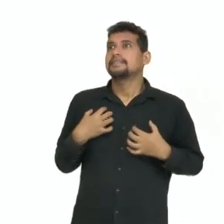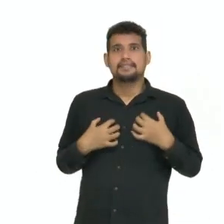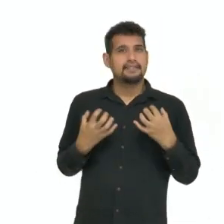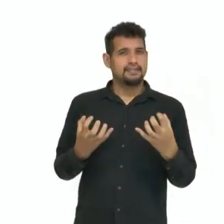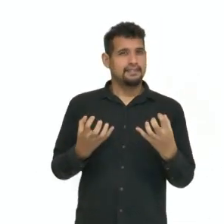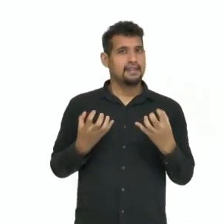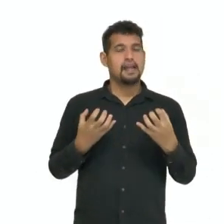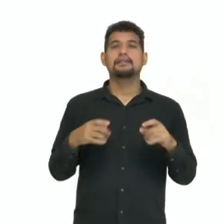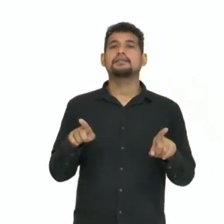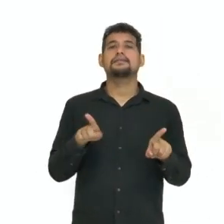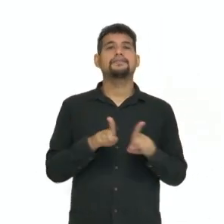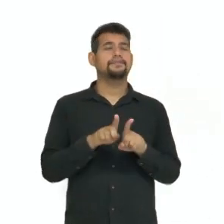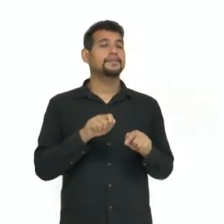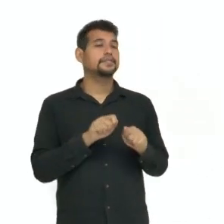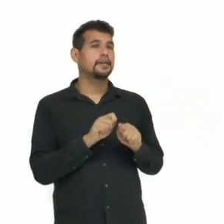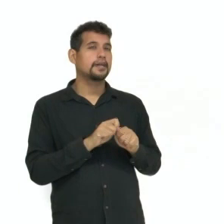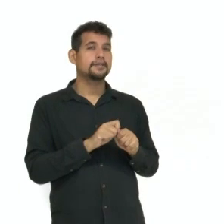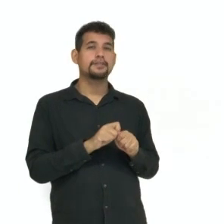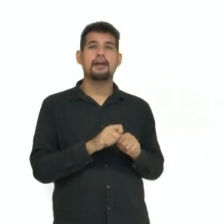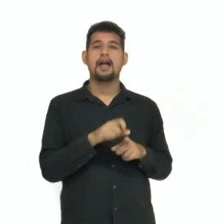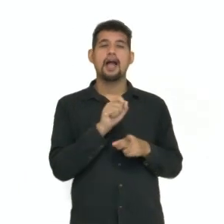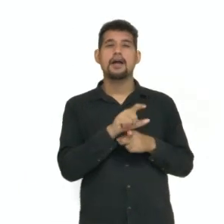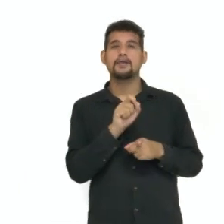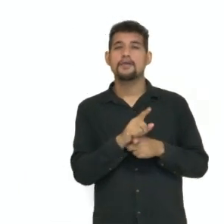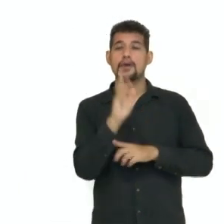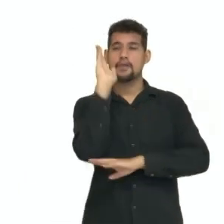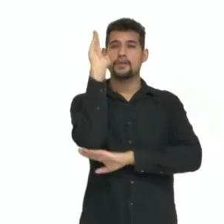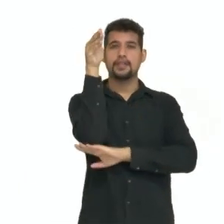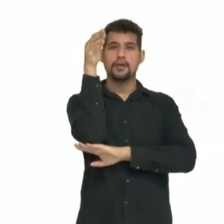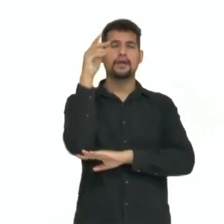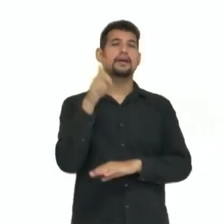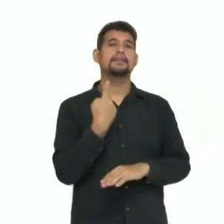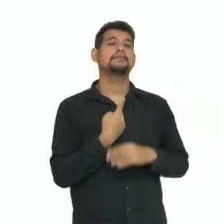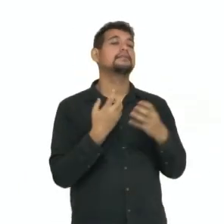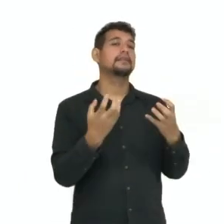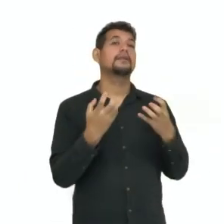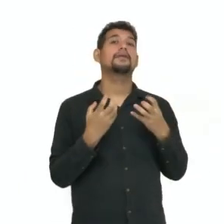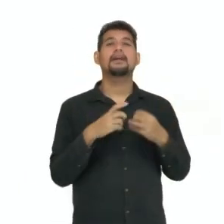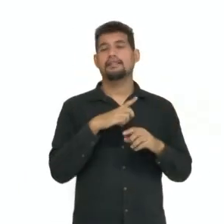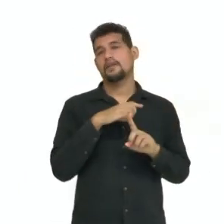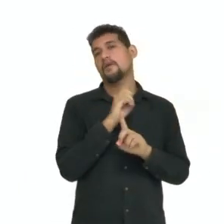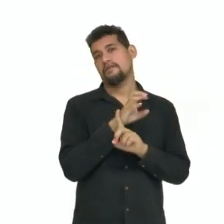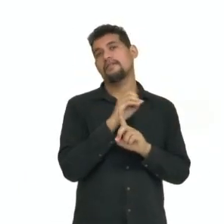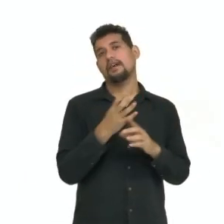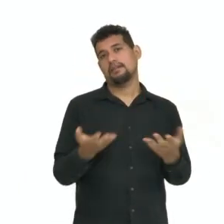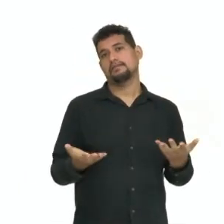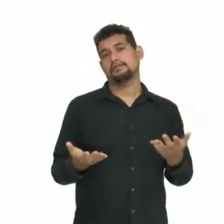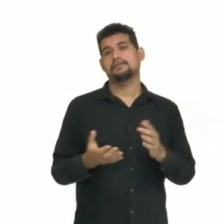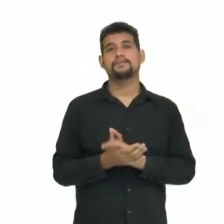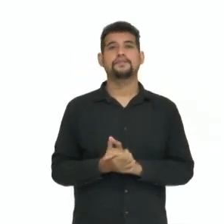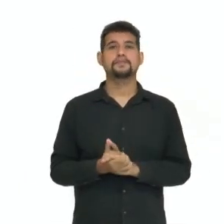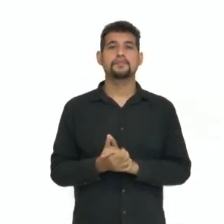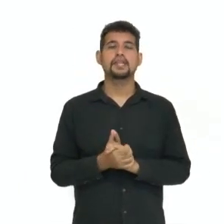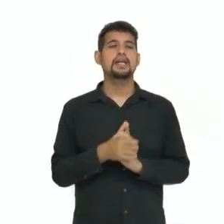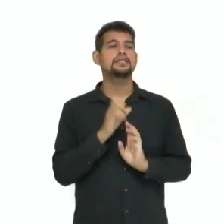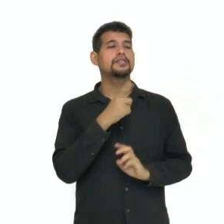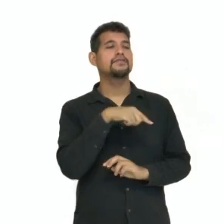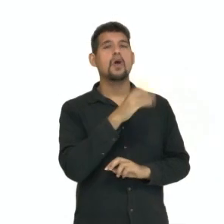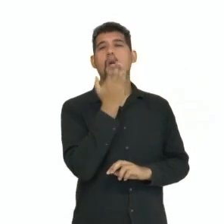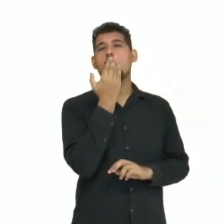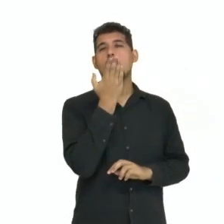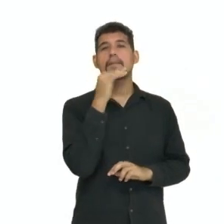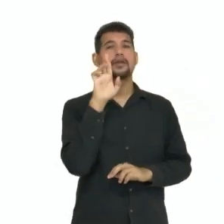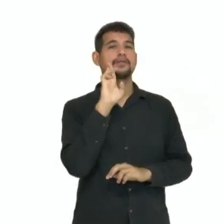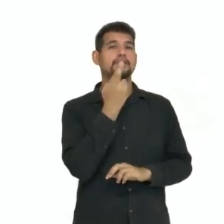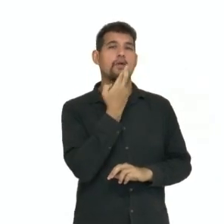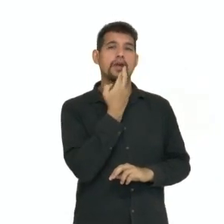Se fazemos uma reserva em um hotel, procuramos aquele que nos ofereça Wi-Fi. Se saímos para comer em um